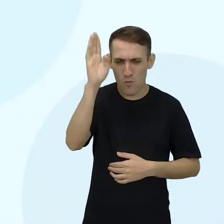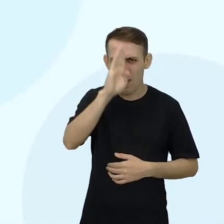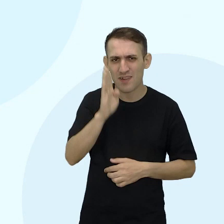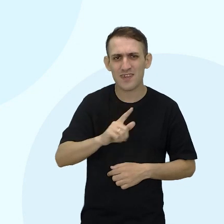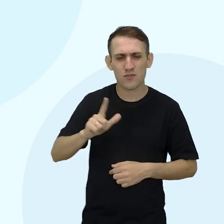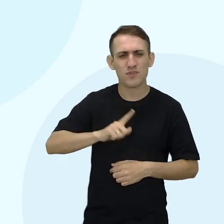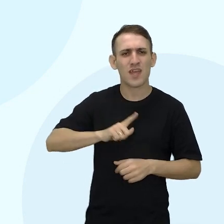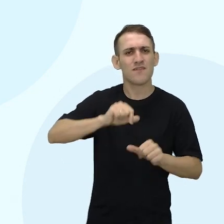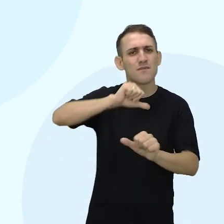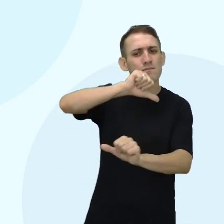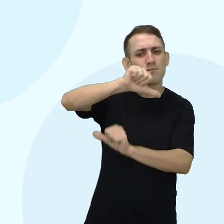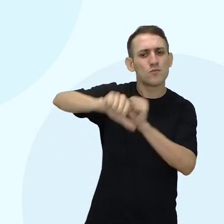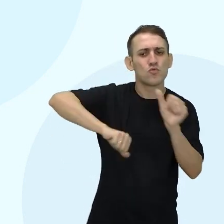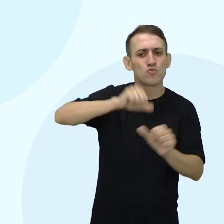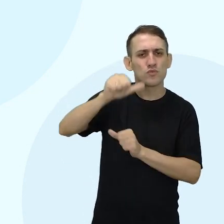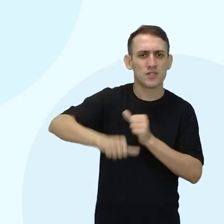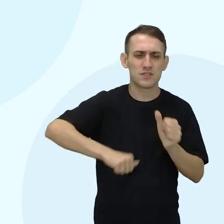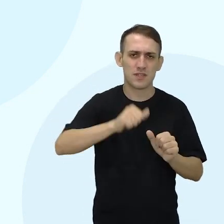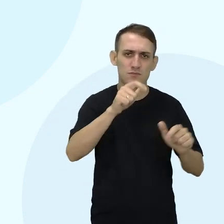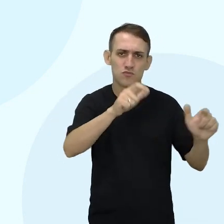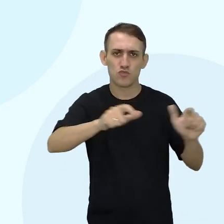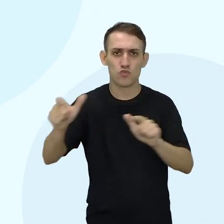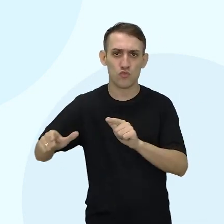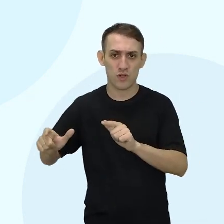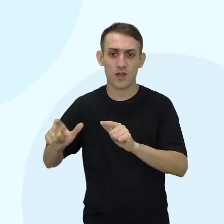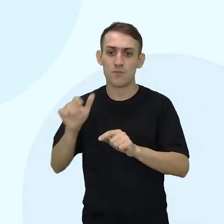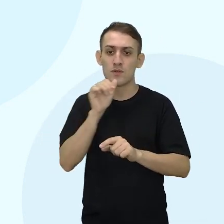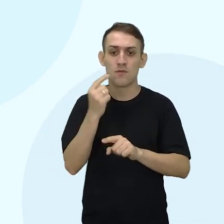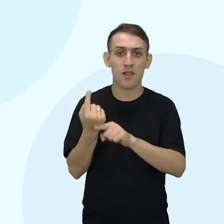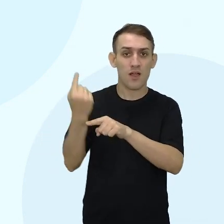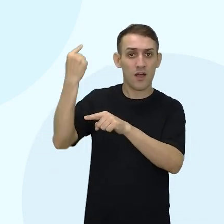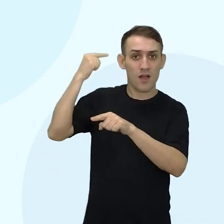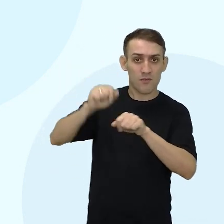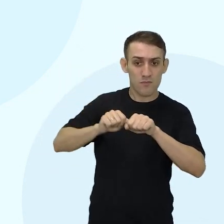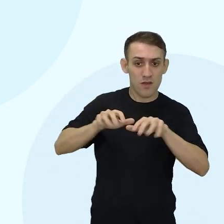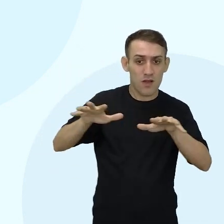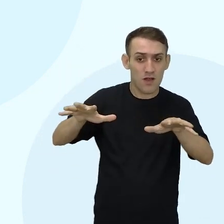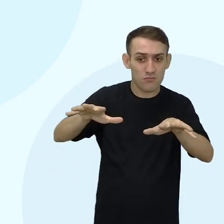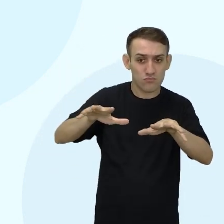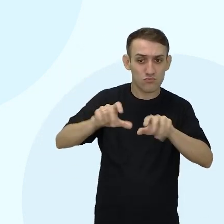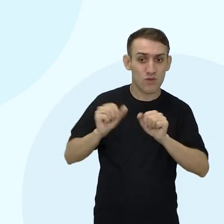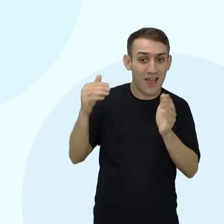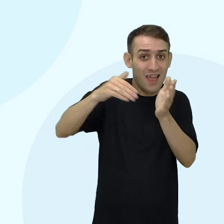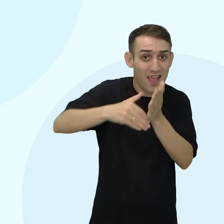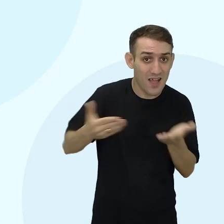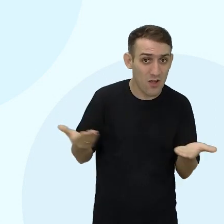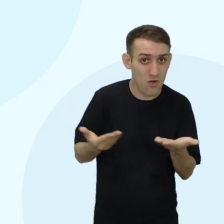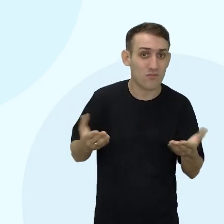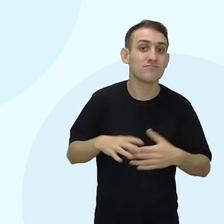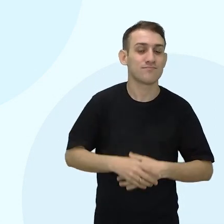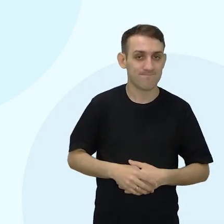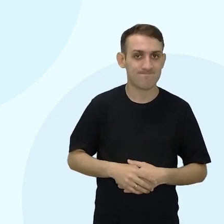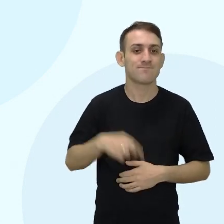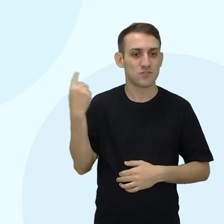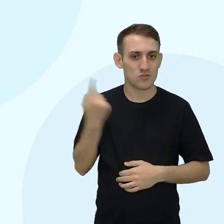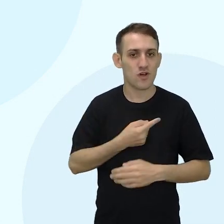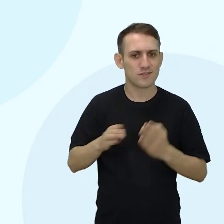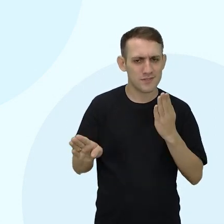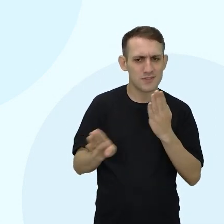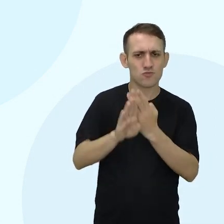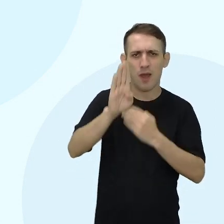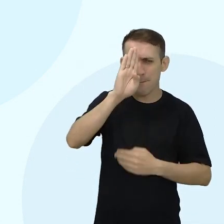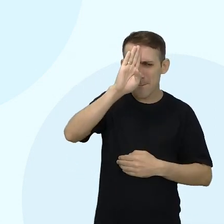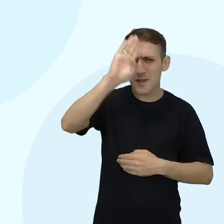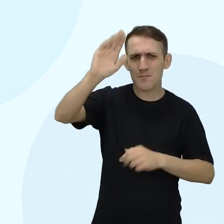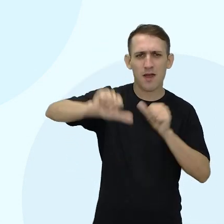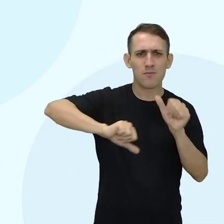teve mudanças territoriais desde a colonização até os dias de hoje? Vamos descobrir as